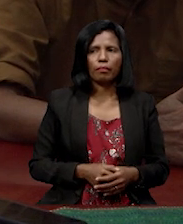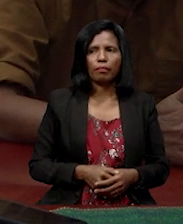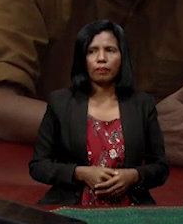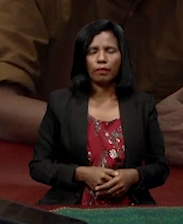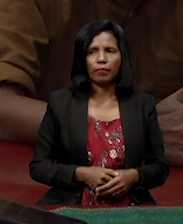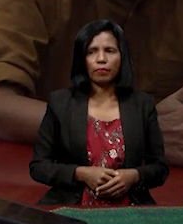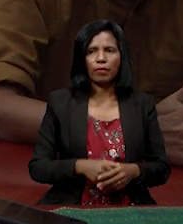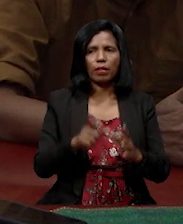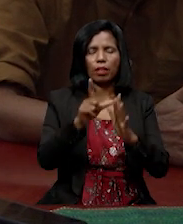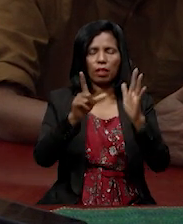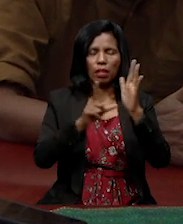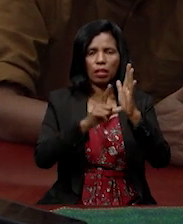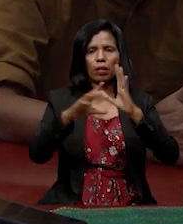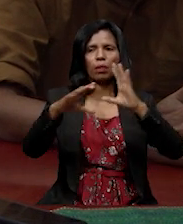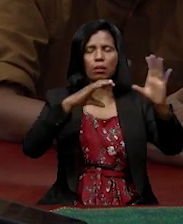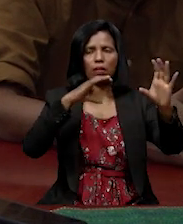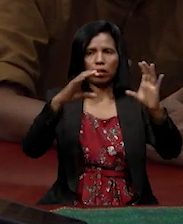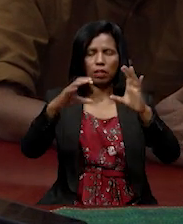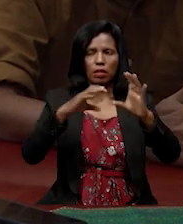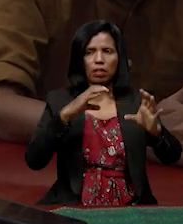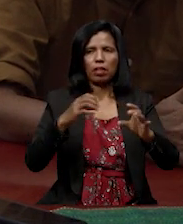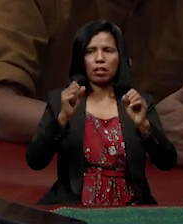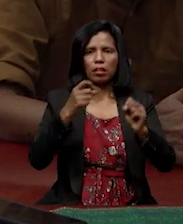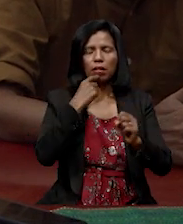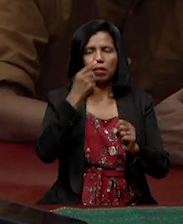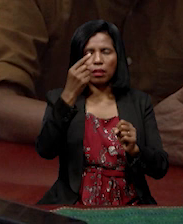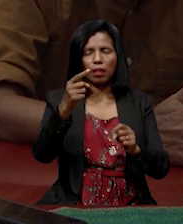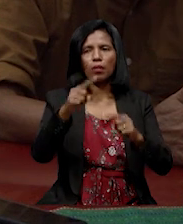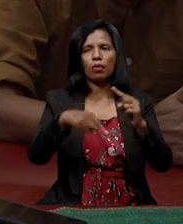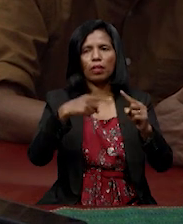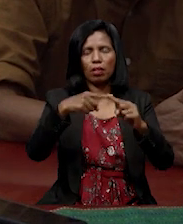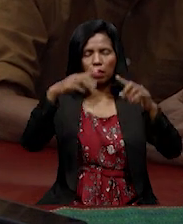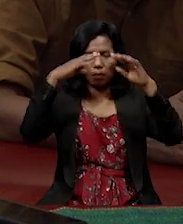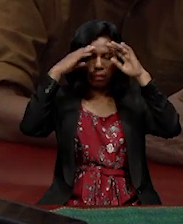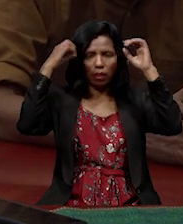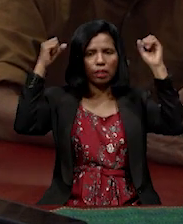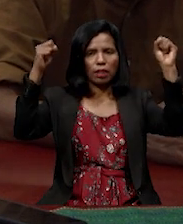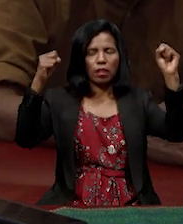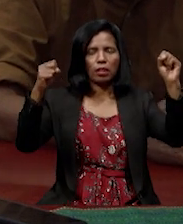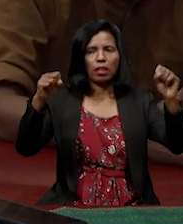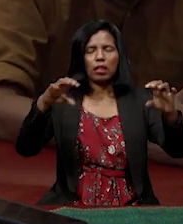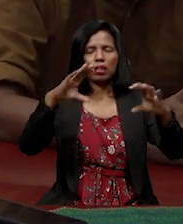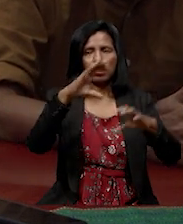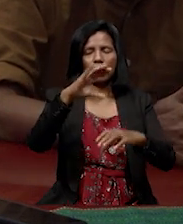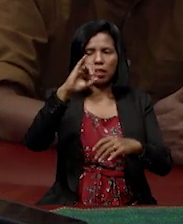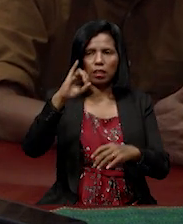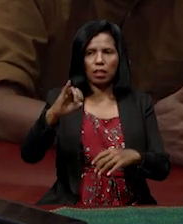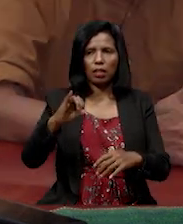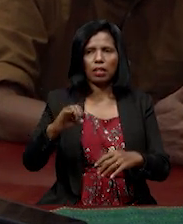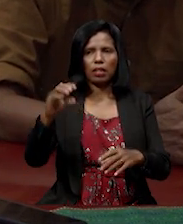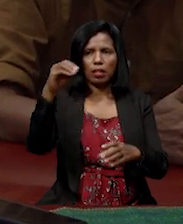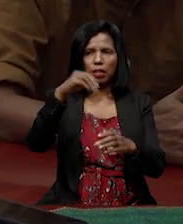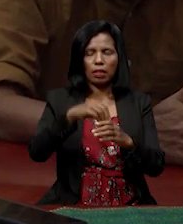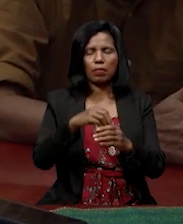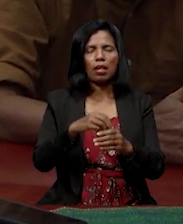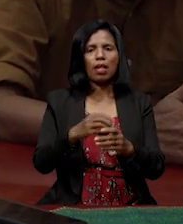lei, comunicação social, estatuto do Conselho de Imprensa, mas até tem que atacar. Vai ir a Presidente do Conselho de Imprensa, ausente, ou também